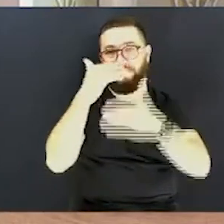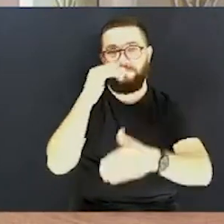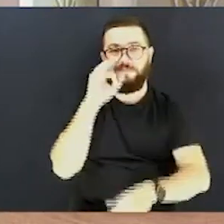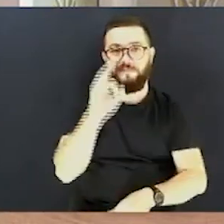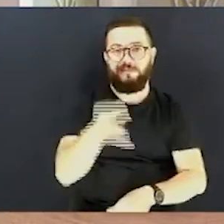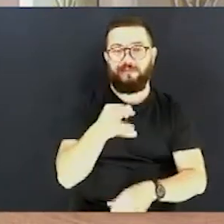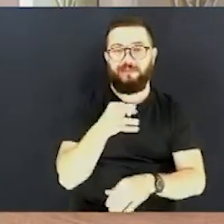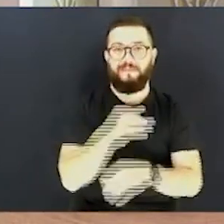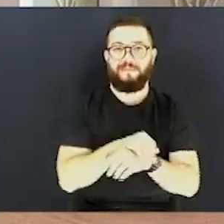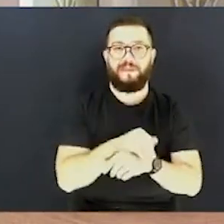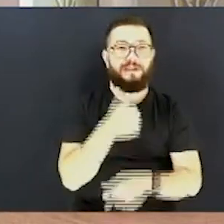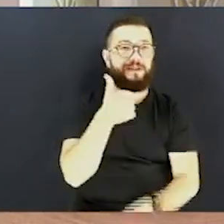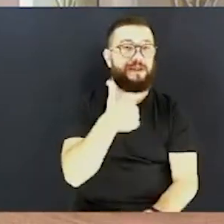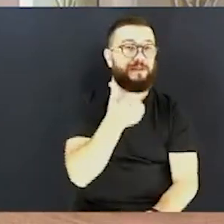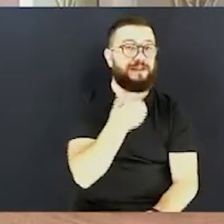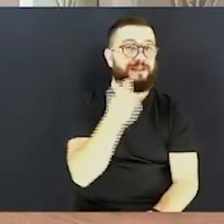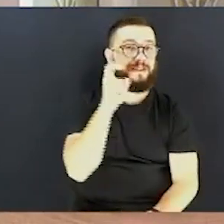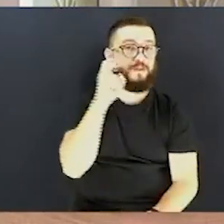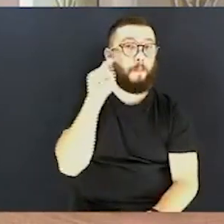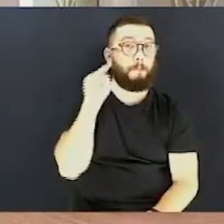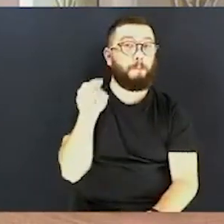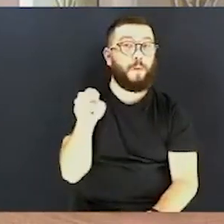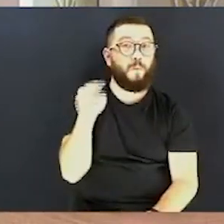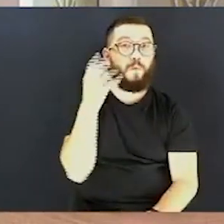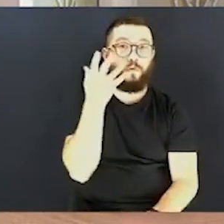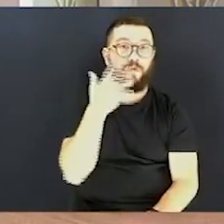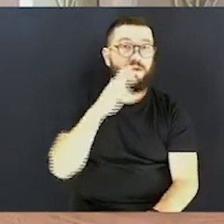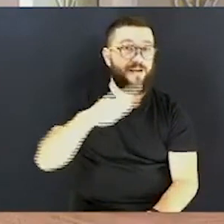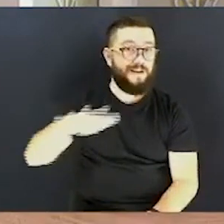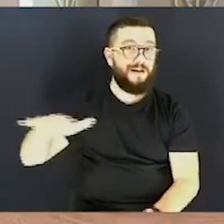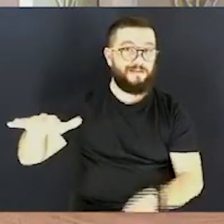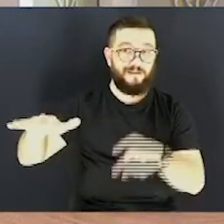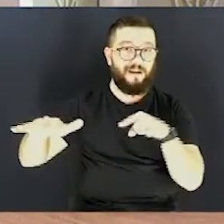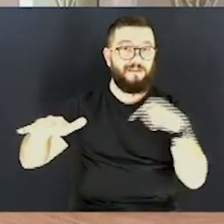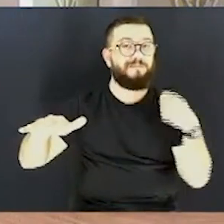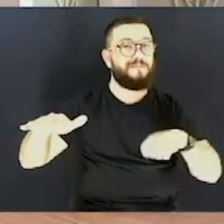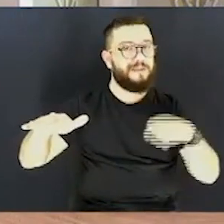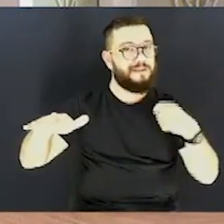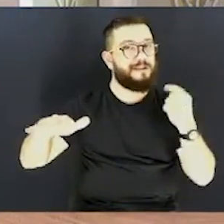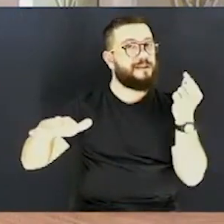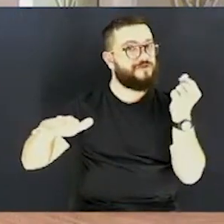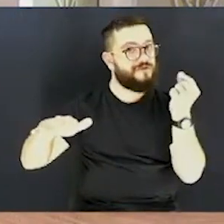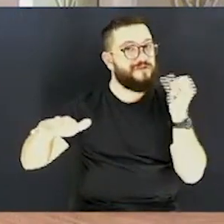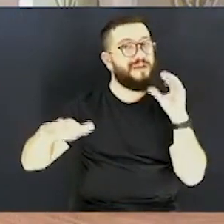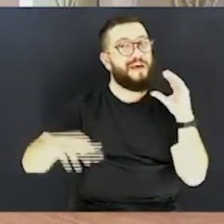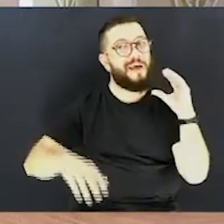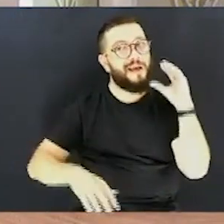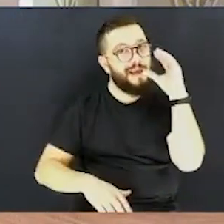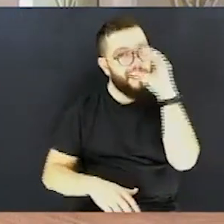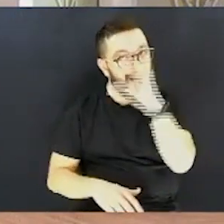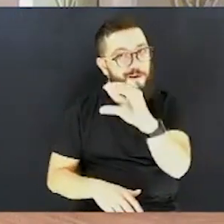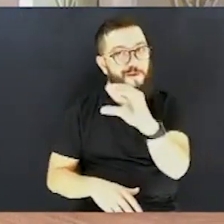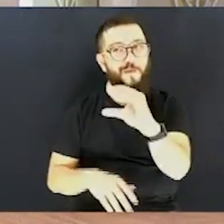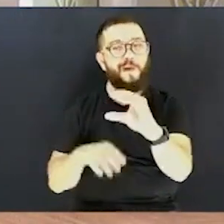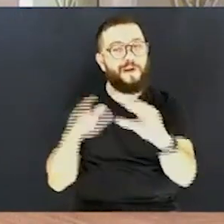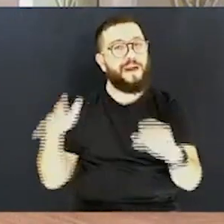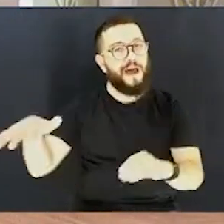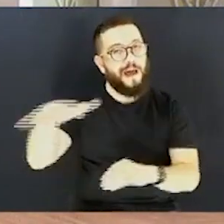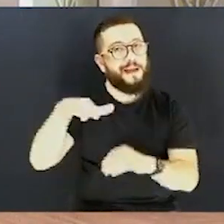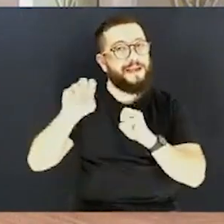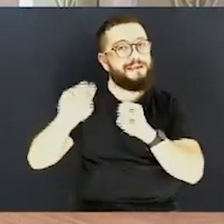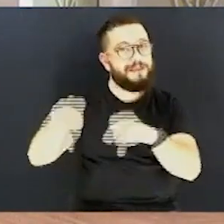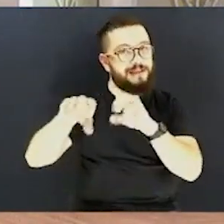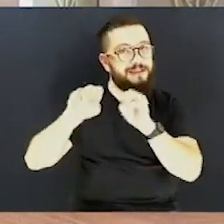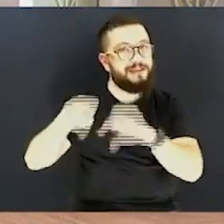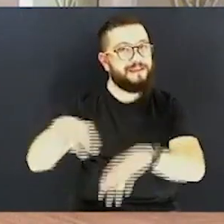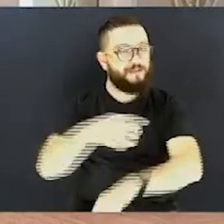pessoas, crianças, que dependem do investimento nesse ensino fundamental. nós temos que trabalhar juntos, inclusive